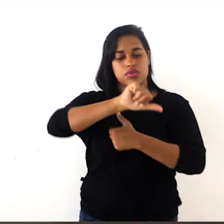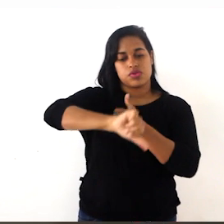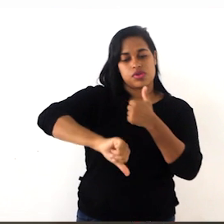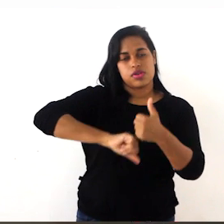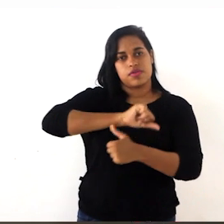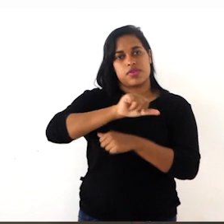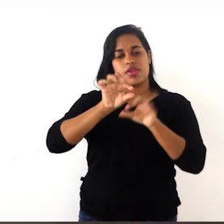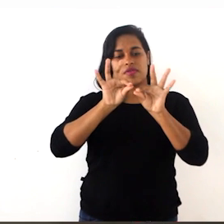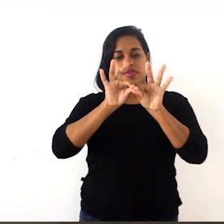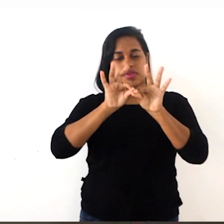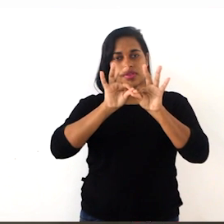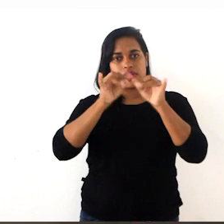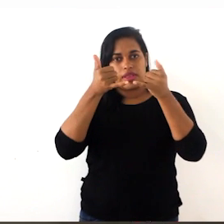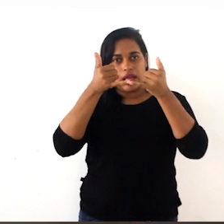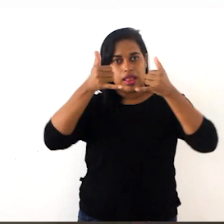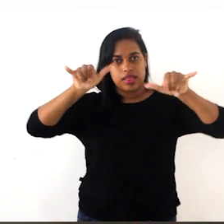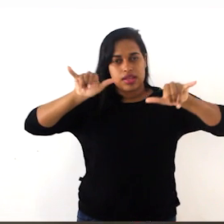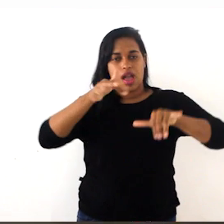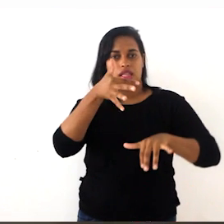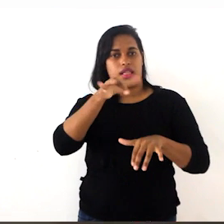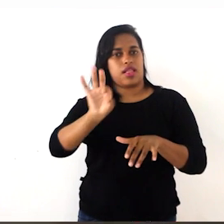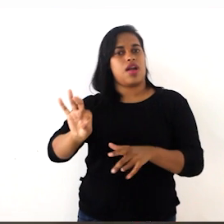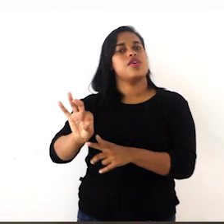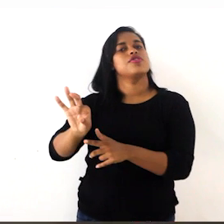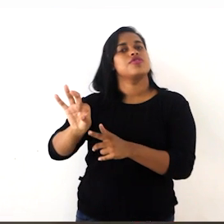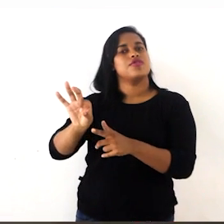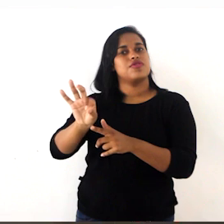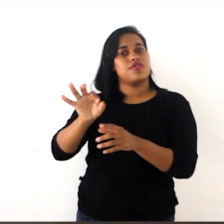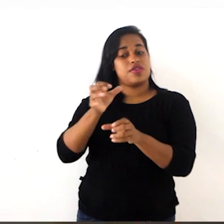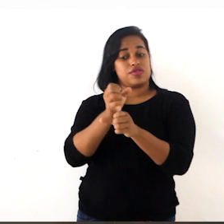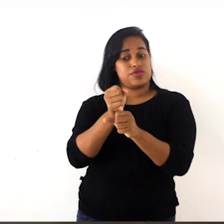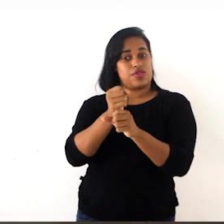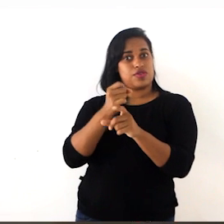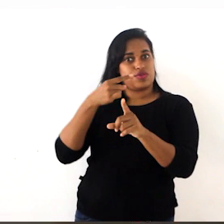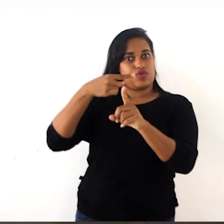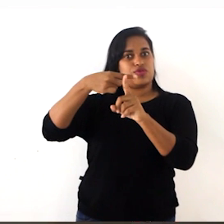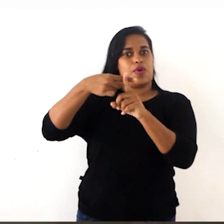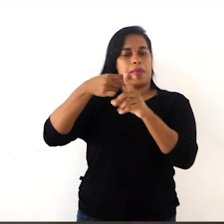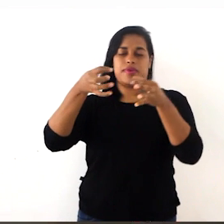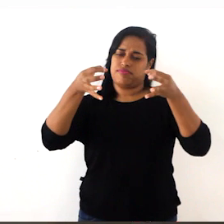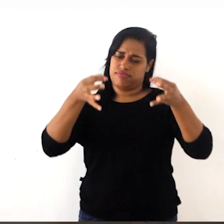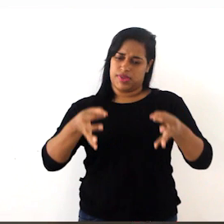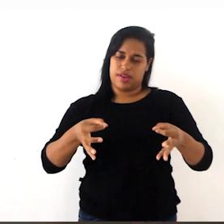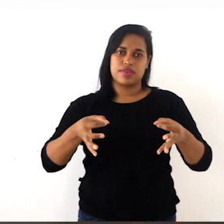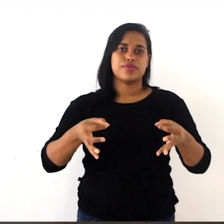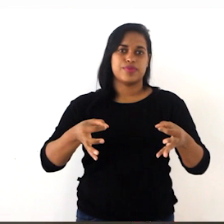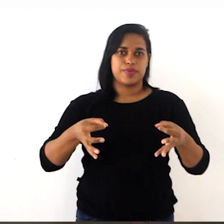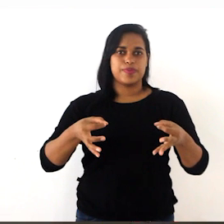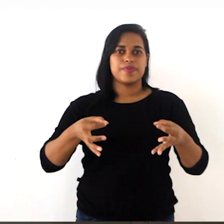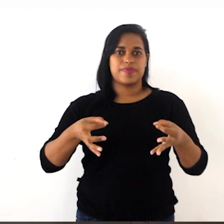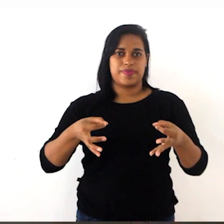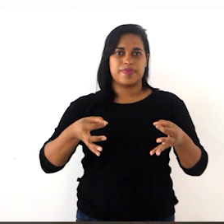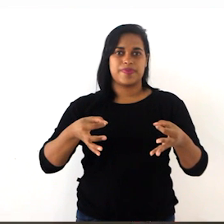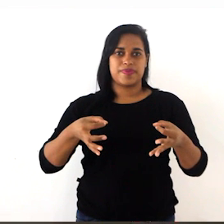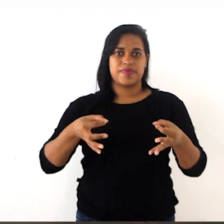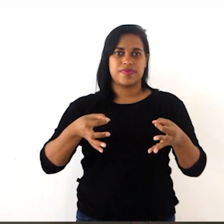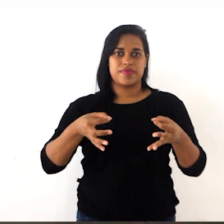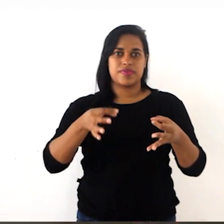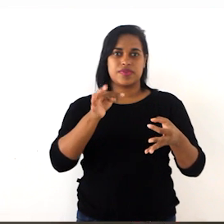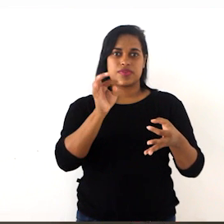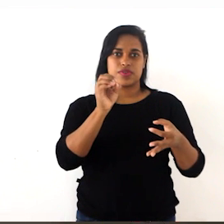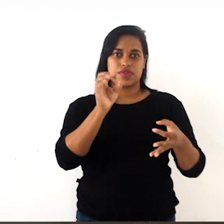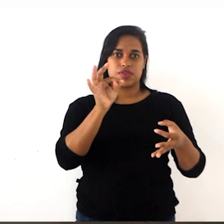linha 10. Observe aqui, soma, ele escreveu direitinho, e aqui